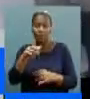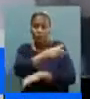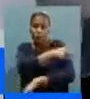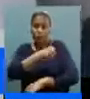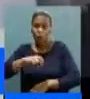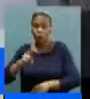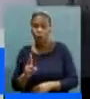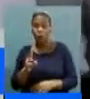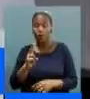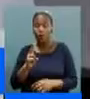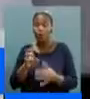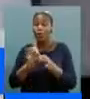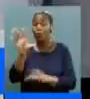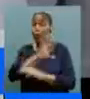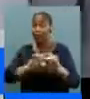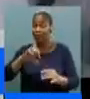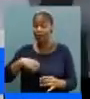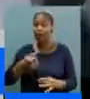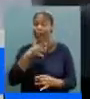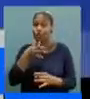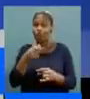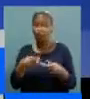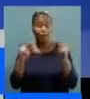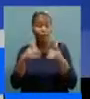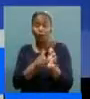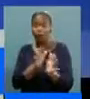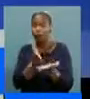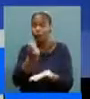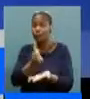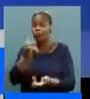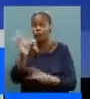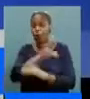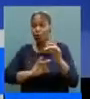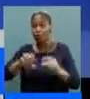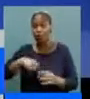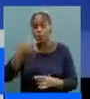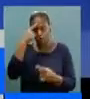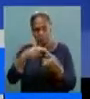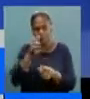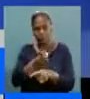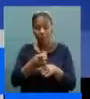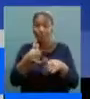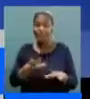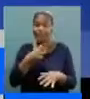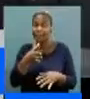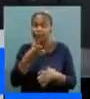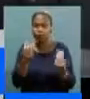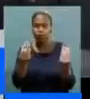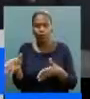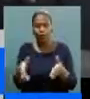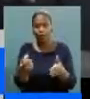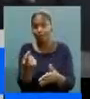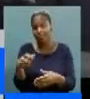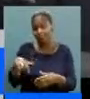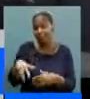no nosso país considerou que é extensão total do visto entre a europa e cabo verde é um objetivo comum mas ressaltou que há muito caminho a percorrer